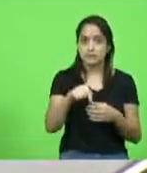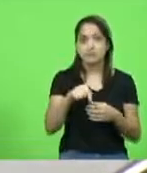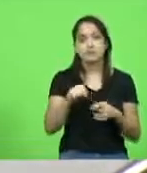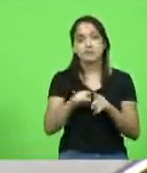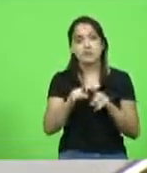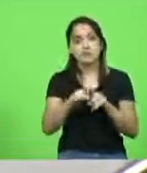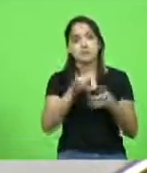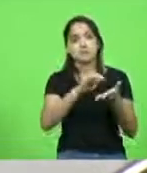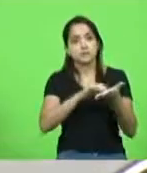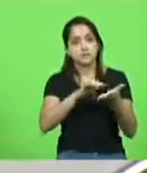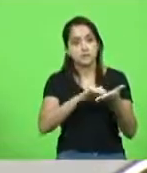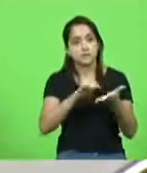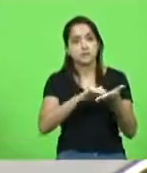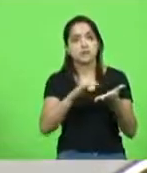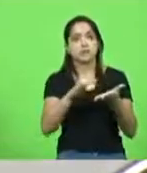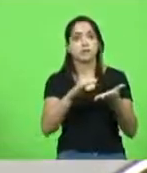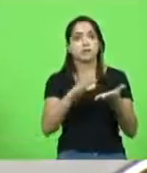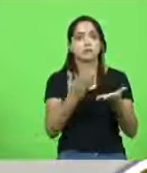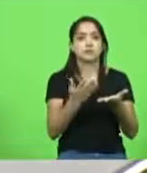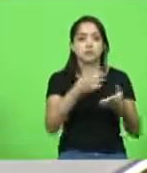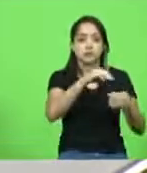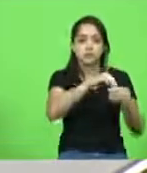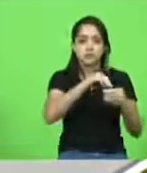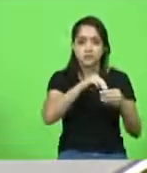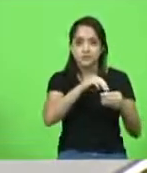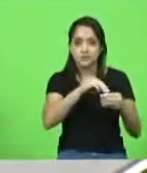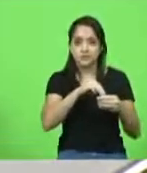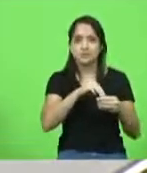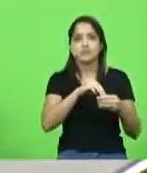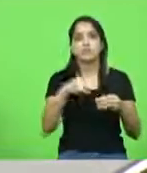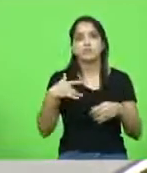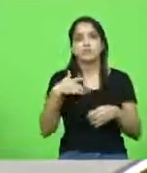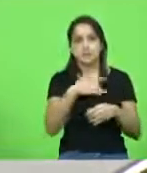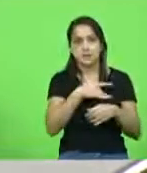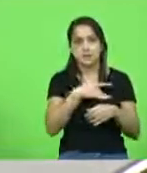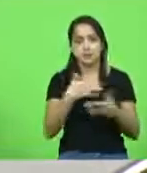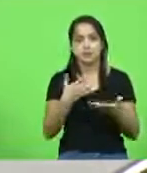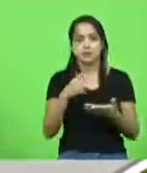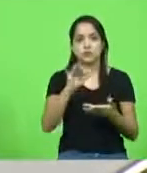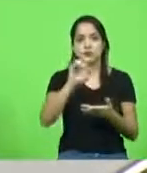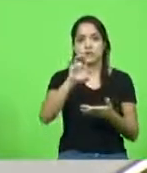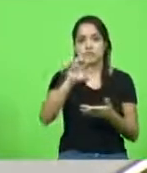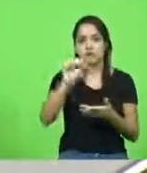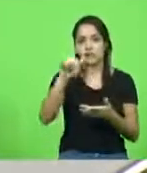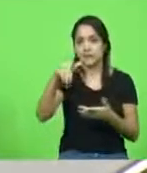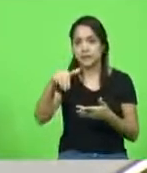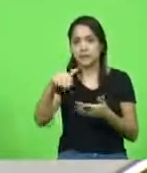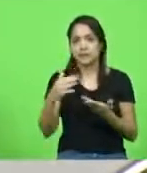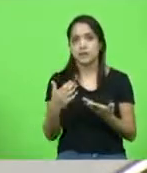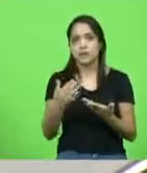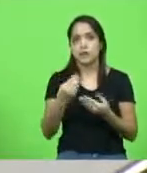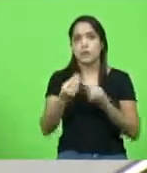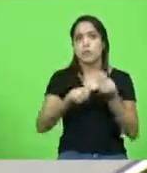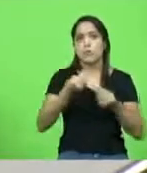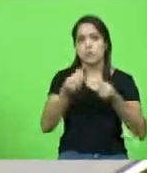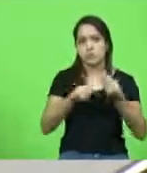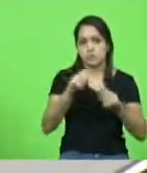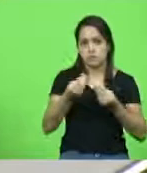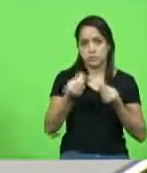secretários de saúde municipais para African Como está sendo